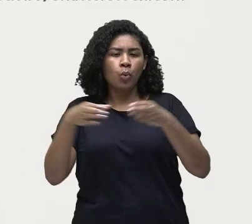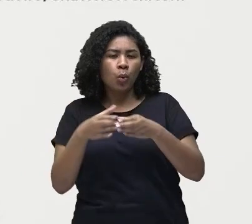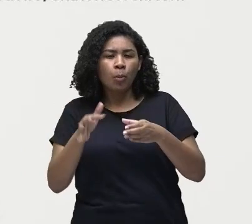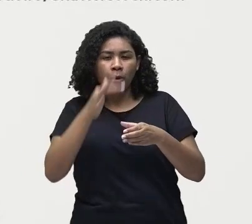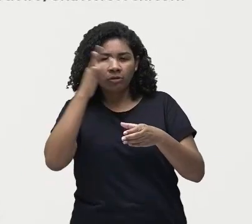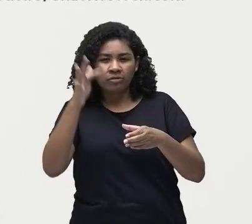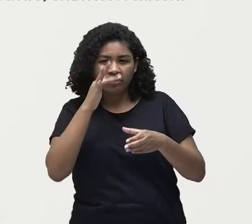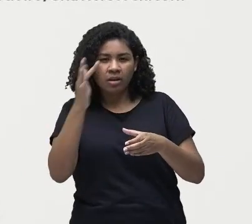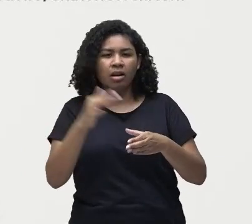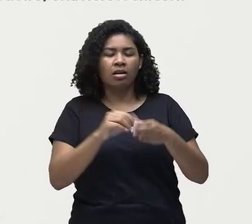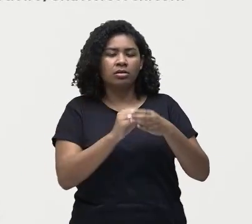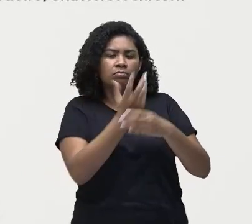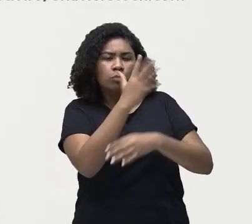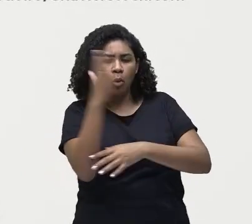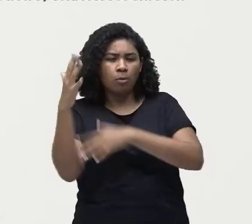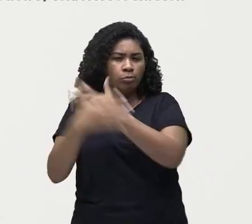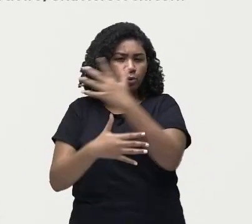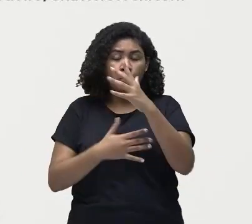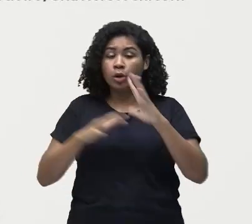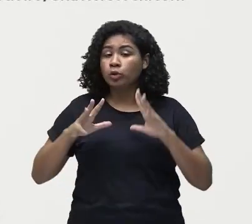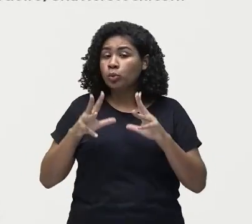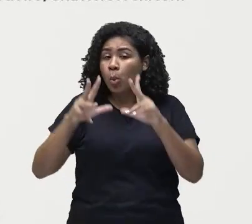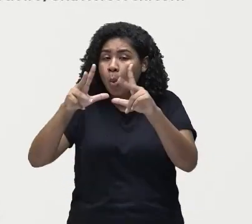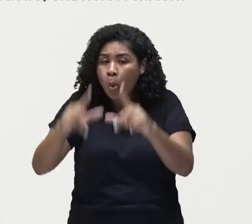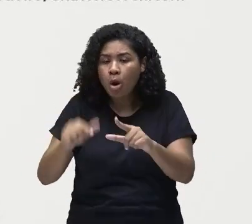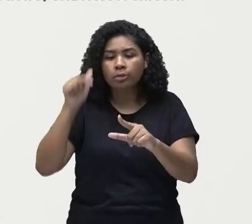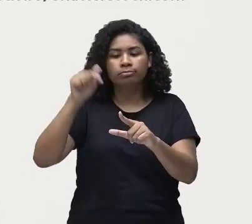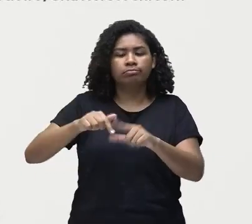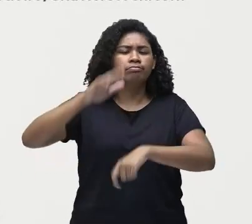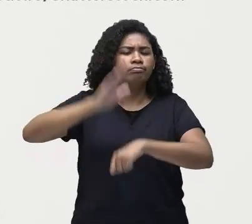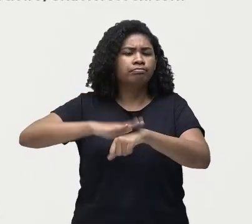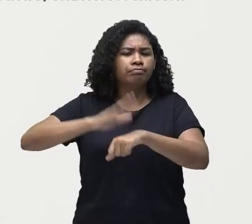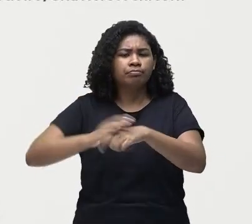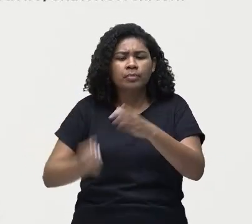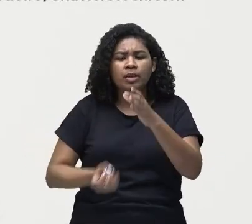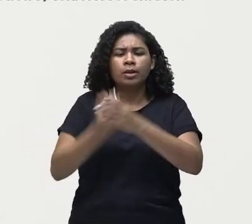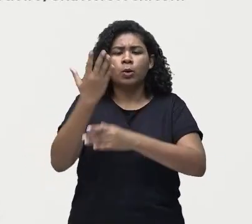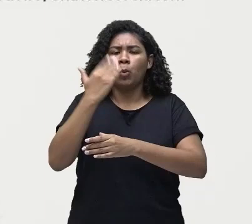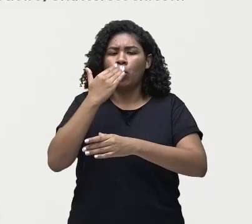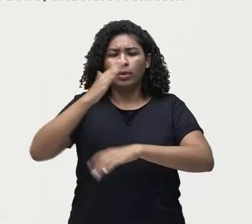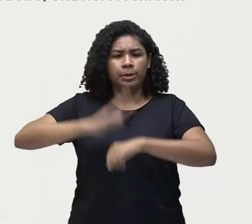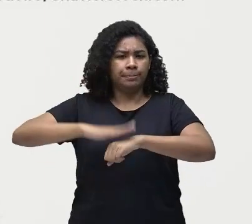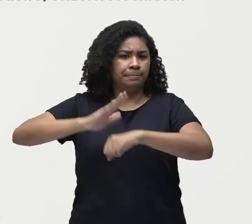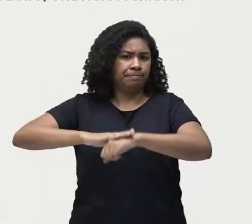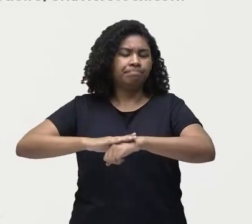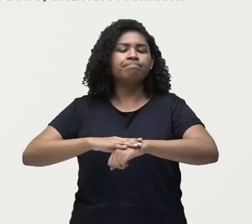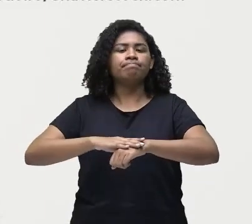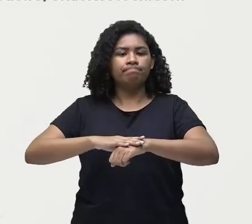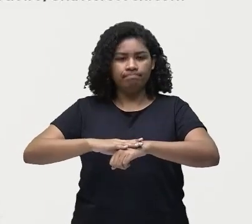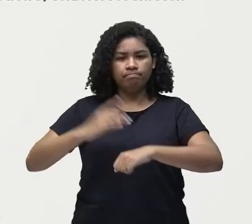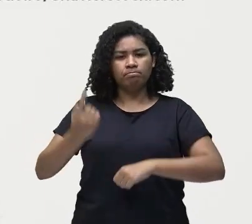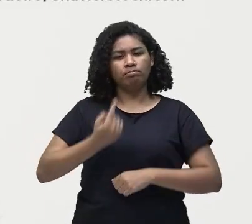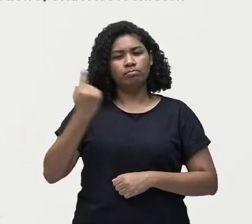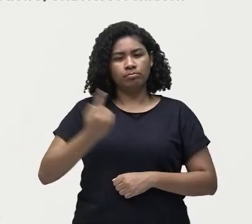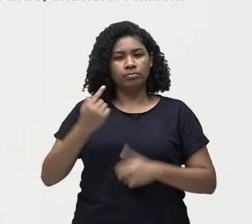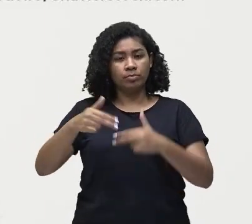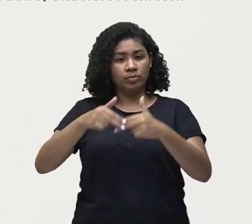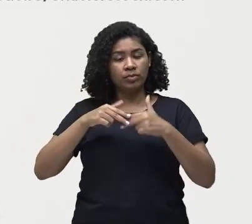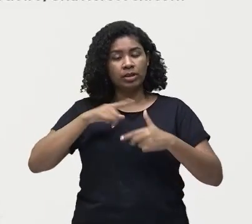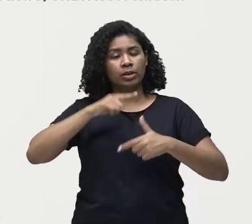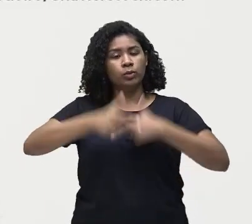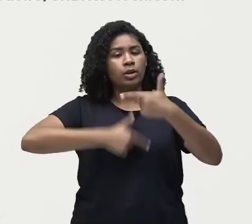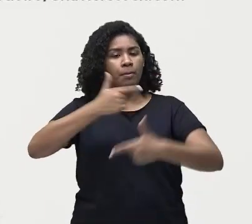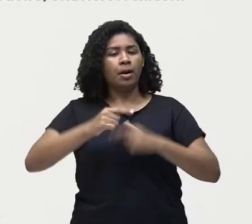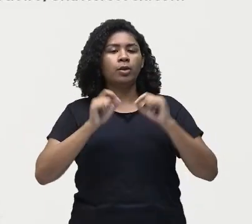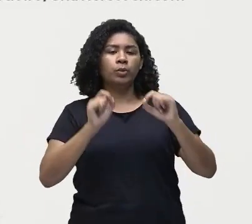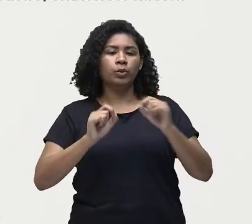todas autótrofas, todas conseguem sintetizar o seu próprio alimento por meio da